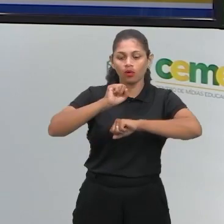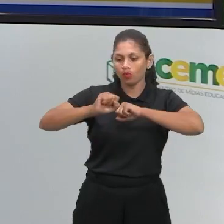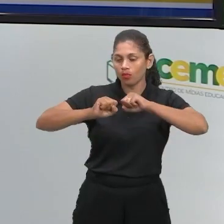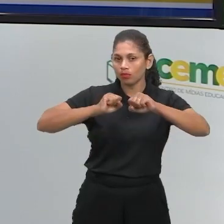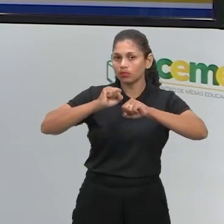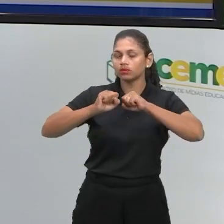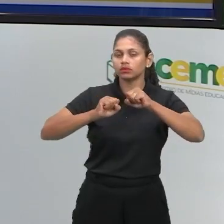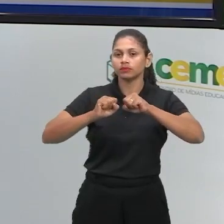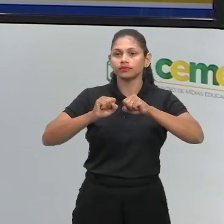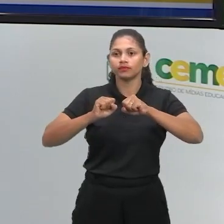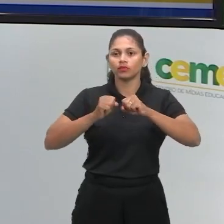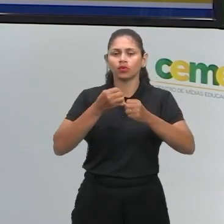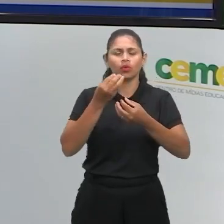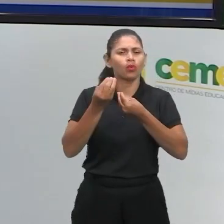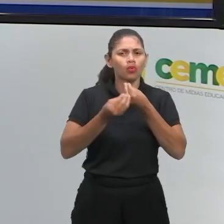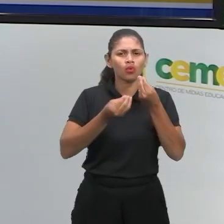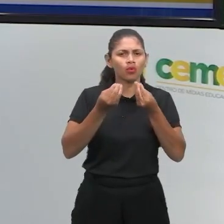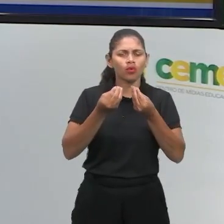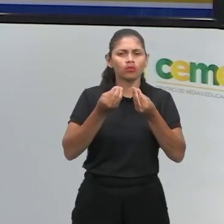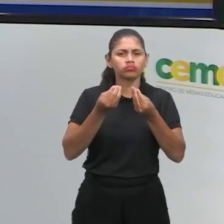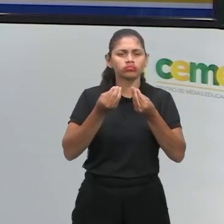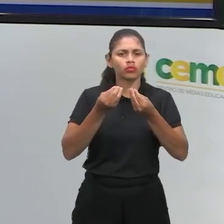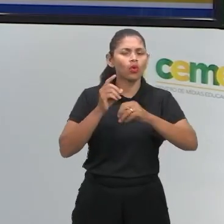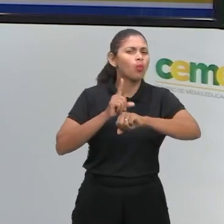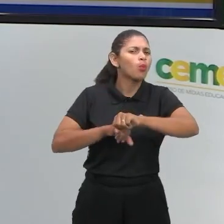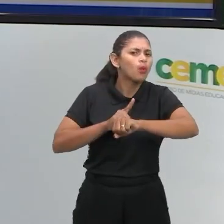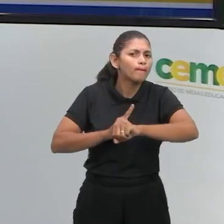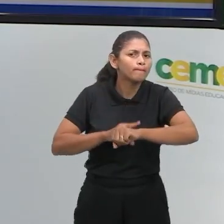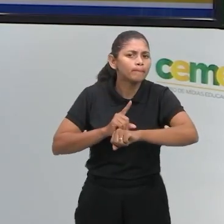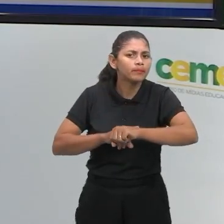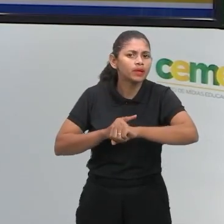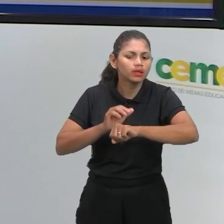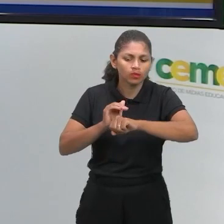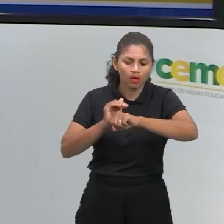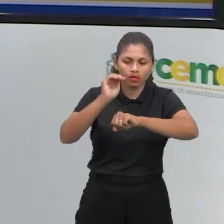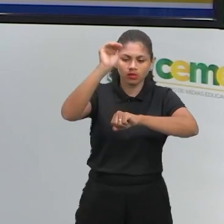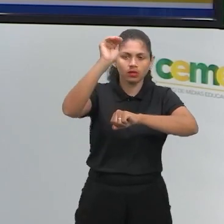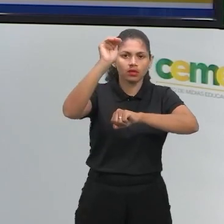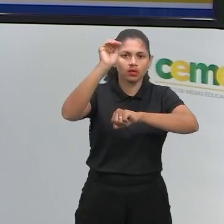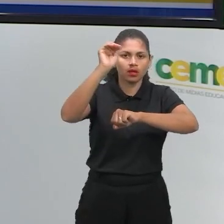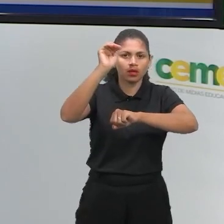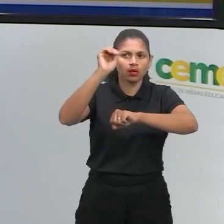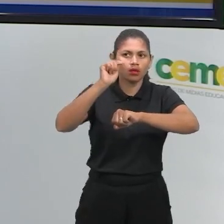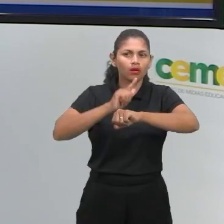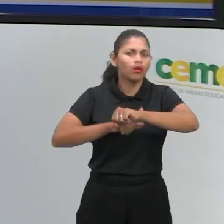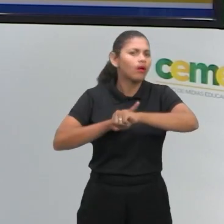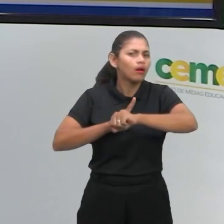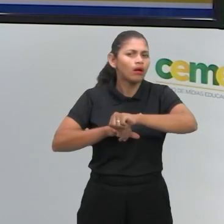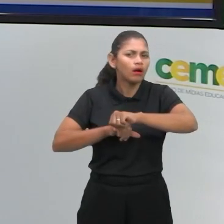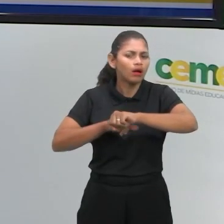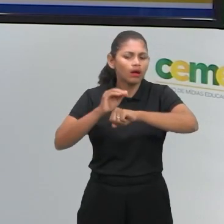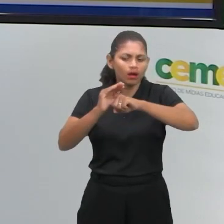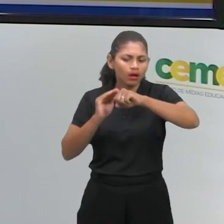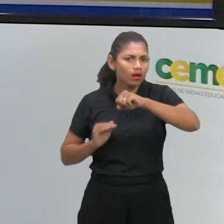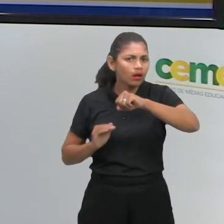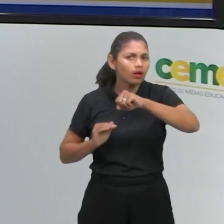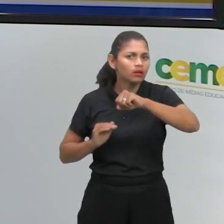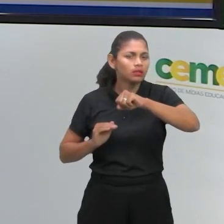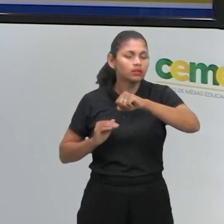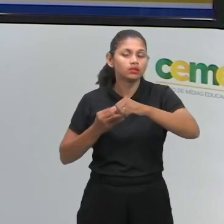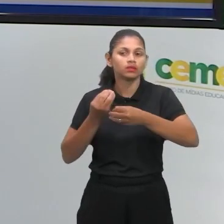mais abaixo. No momento com velocidades mais acima, vamos ter o quê? Aqui, ó, a gente pode observar que